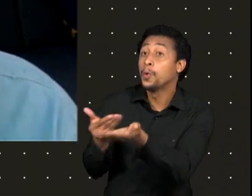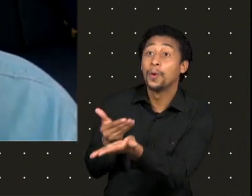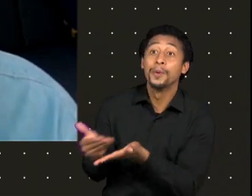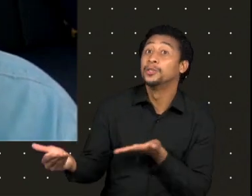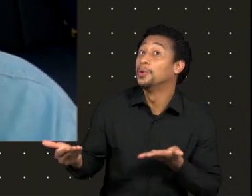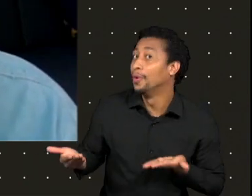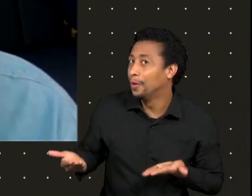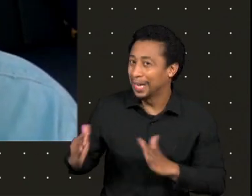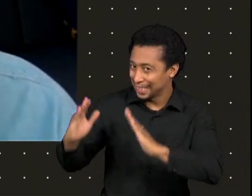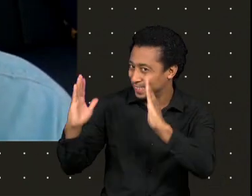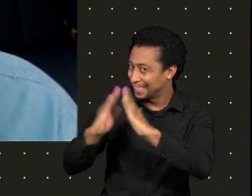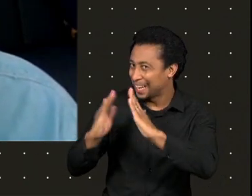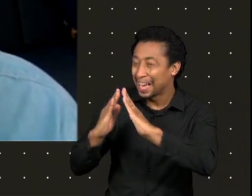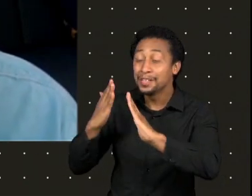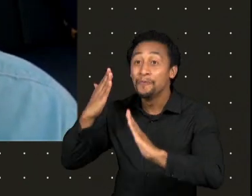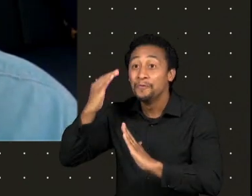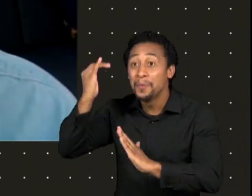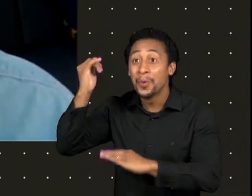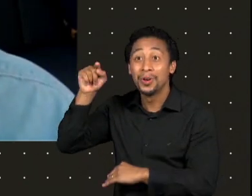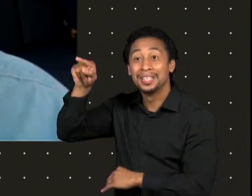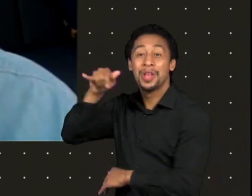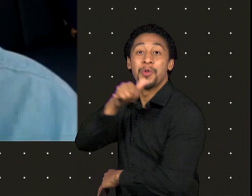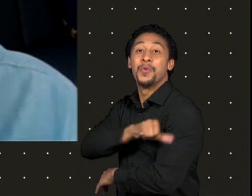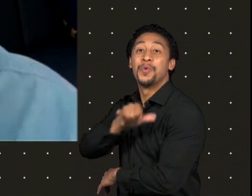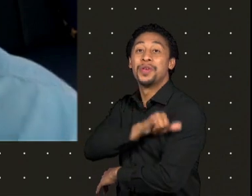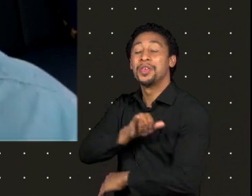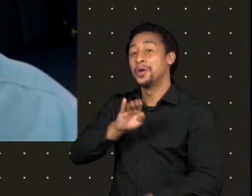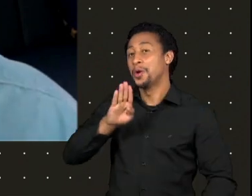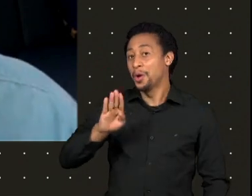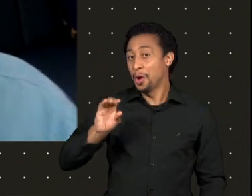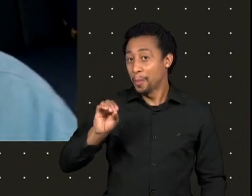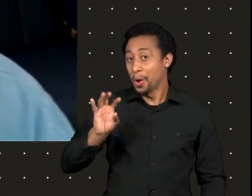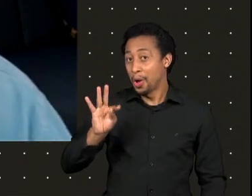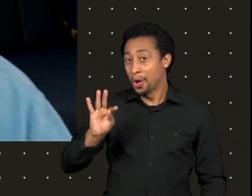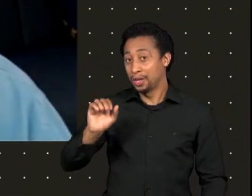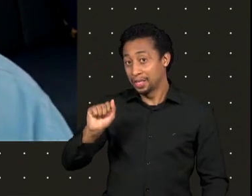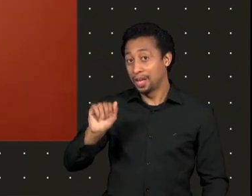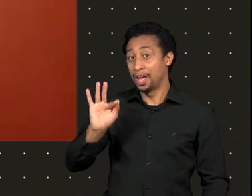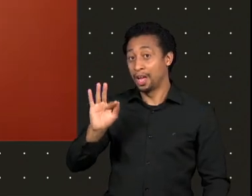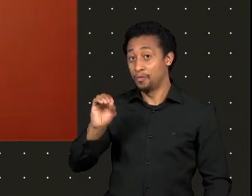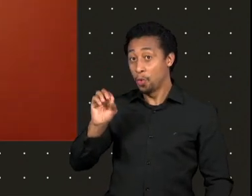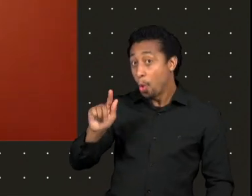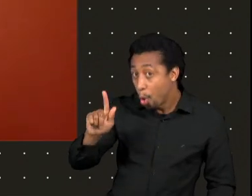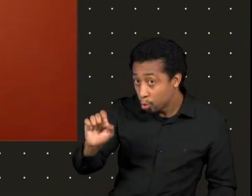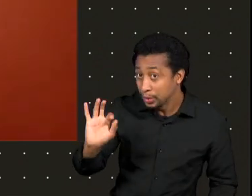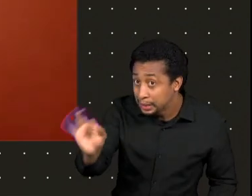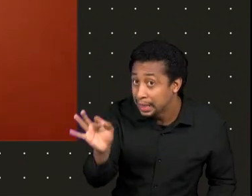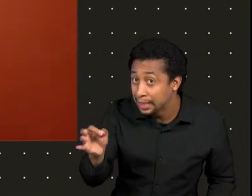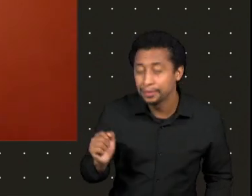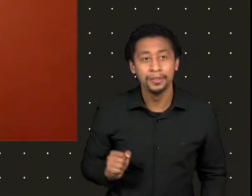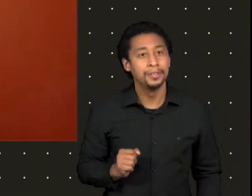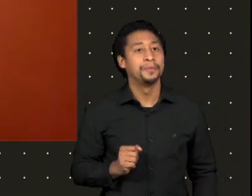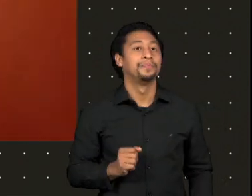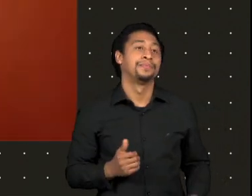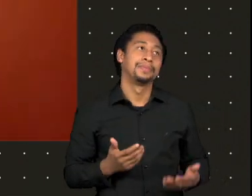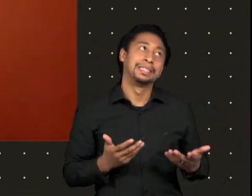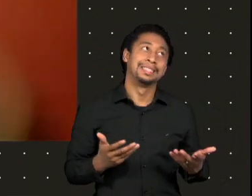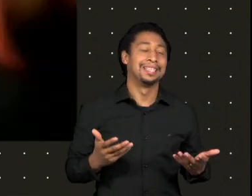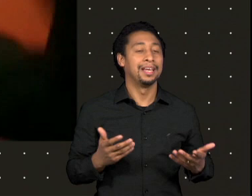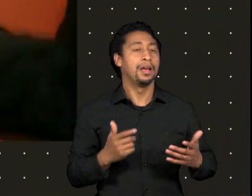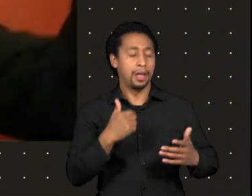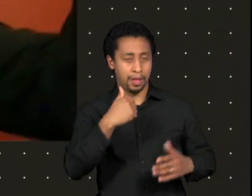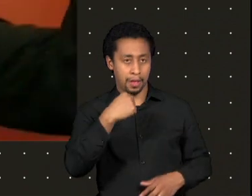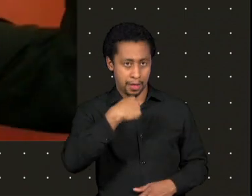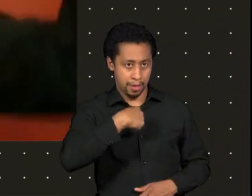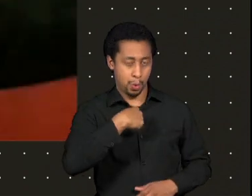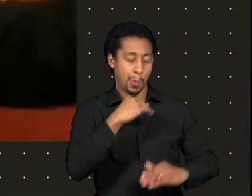famosa casa lá do Botafogo que você tinha, que juntava todo mundo, né? É. Não, porque eu